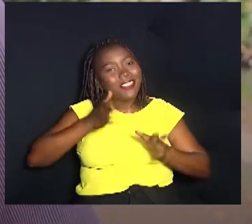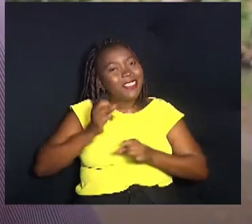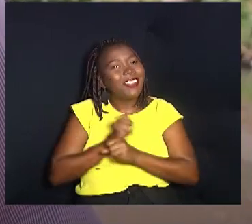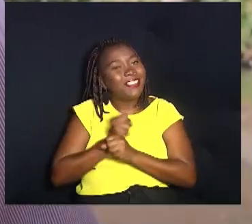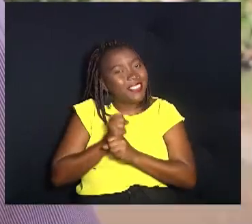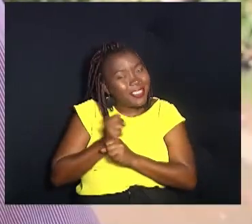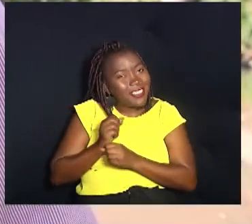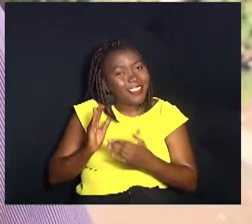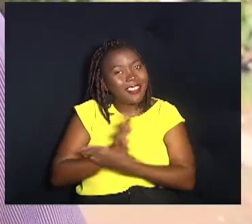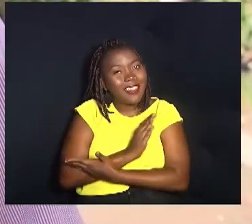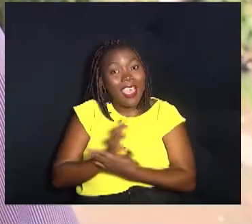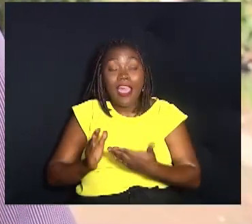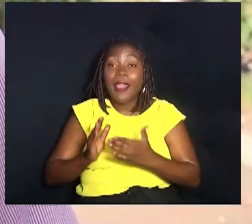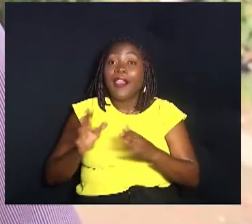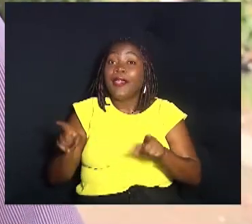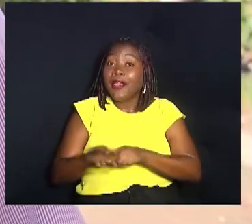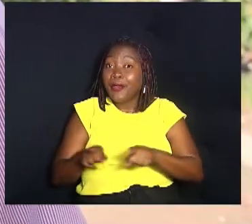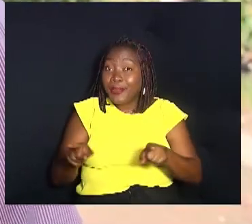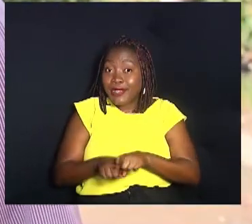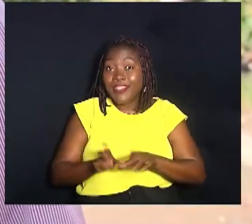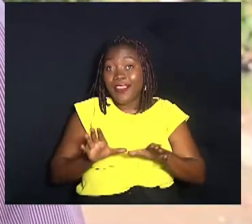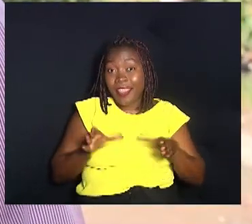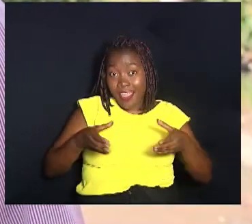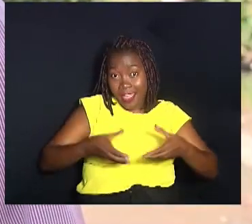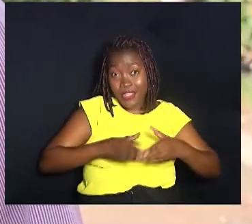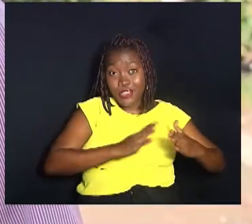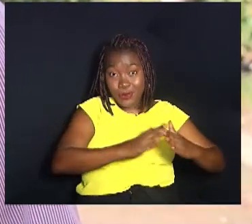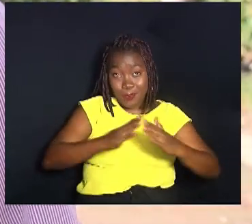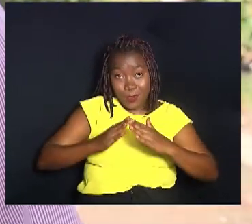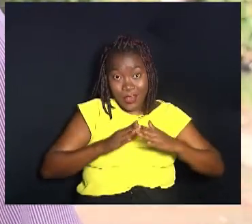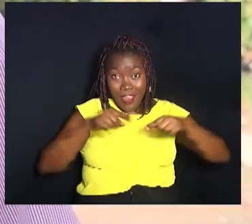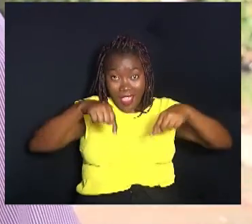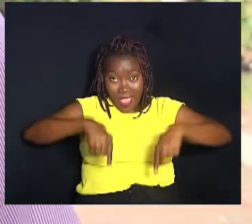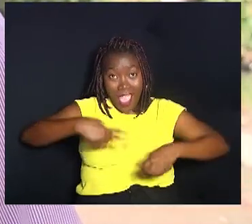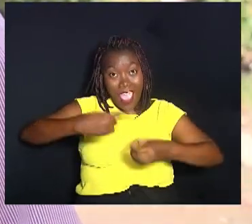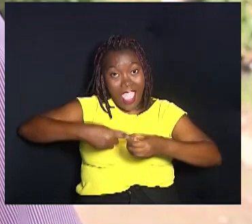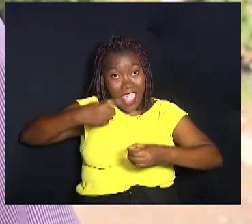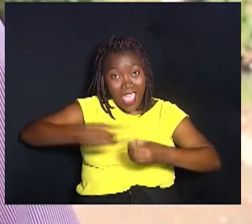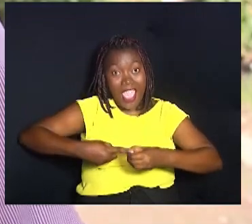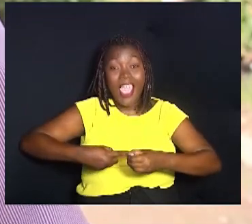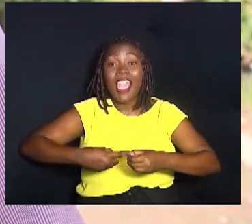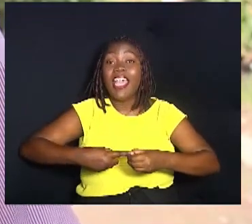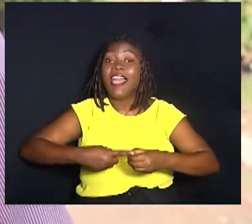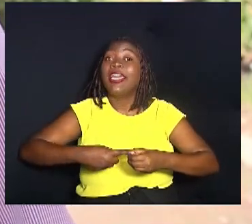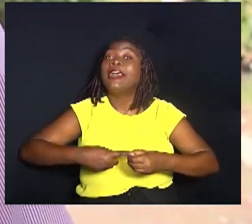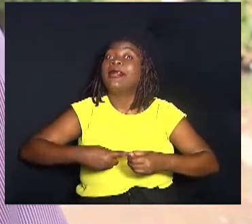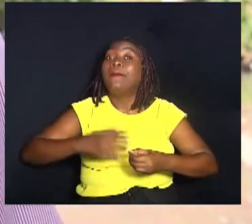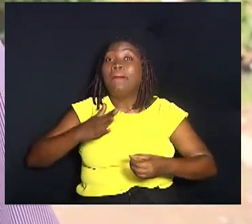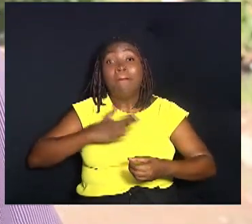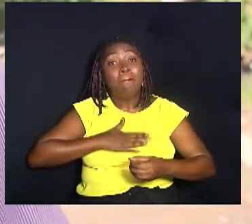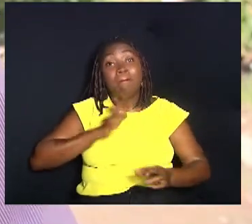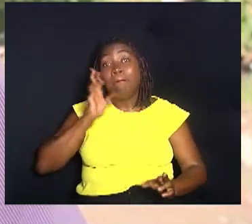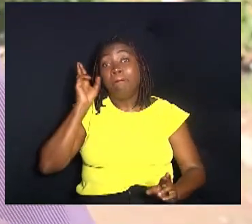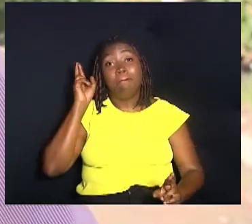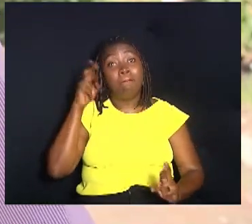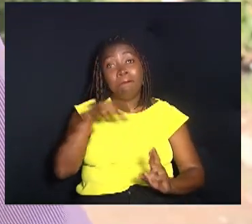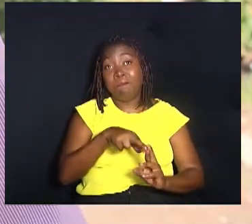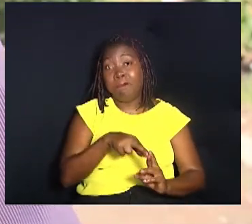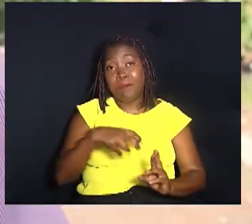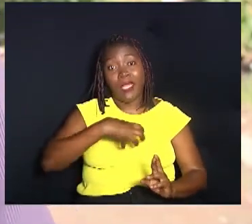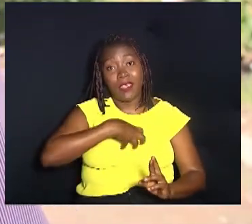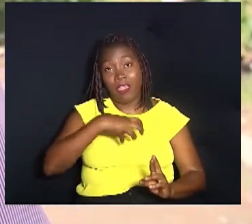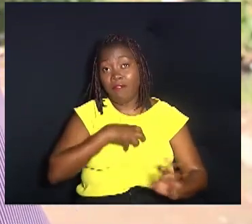né? Inclusive a Associação de Moradores aqui do Bosques das Palmeiras, ela para mim é uma referência, a forma como